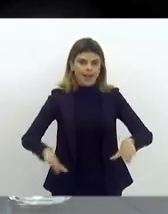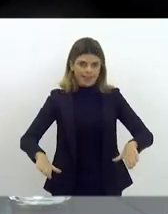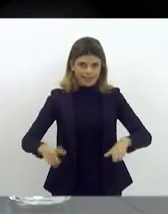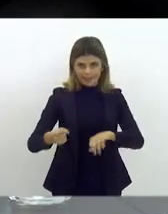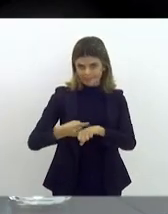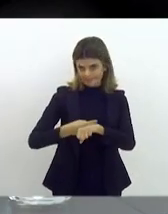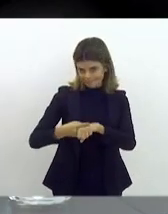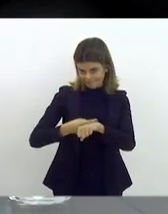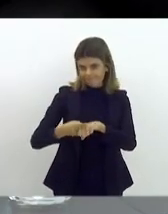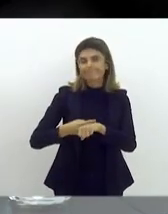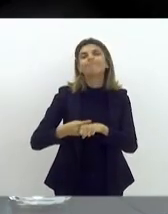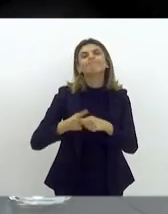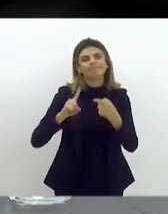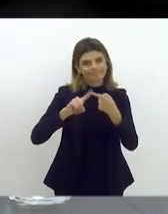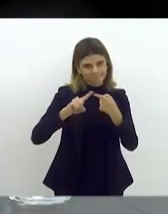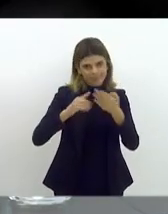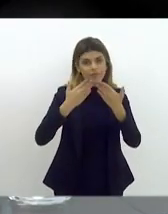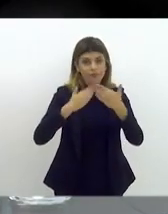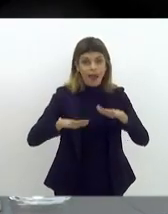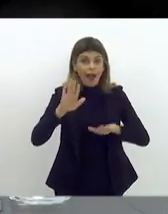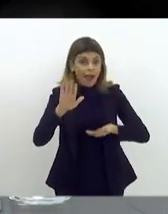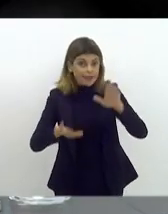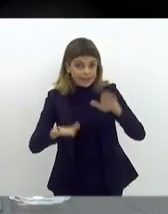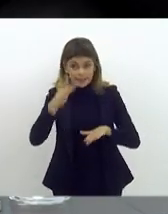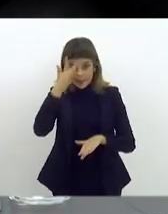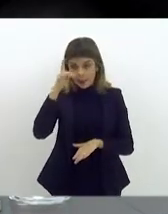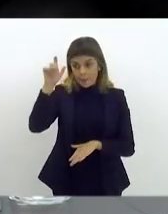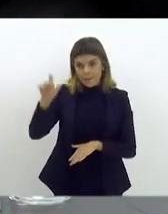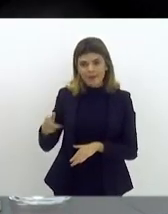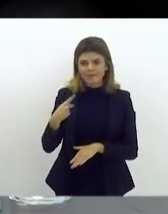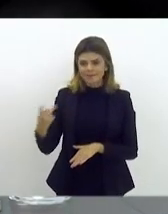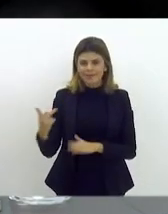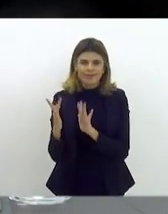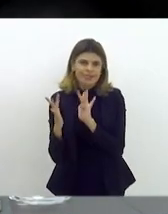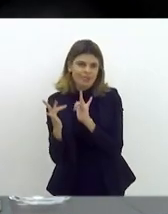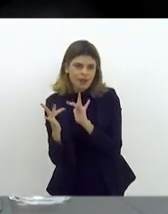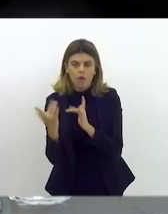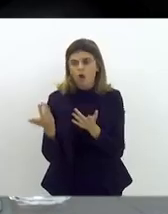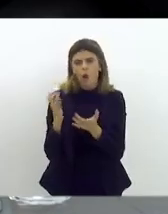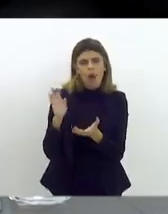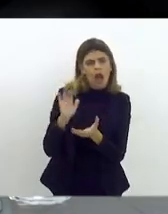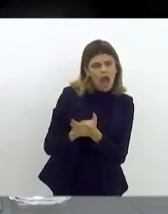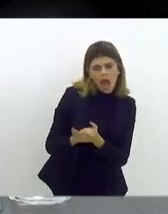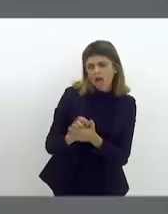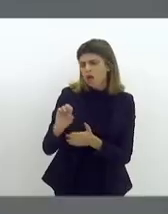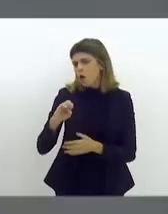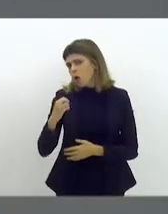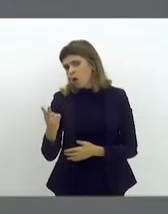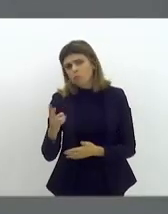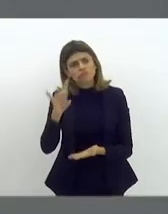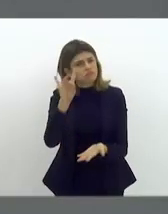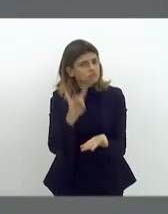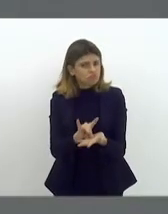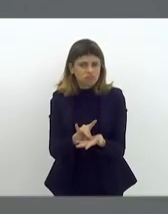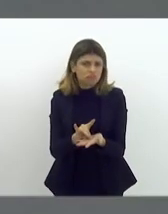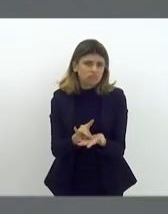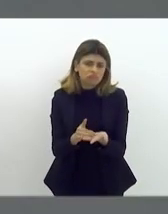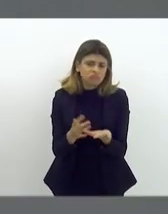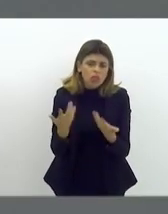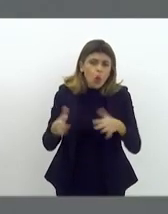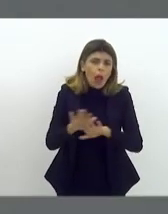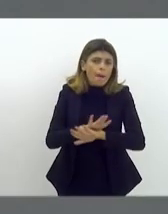muitas vezes a pessoa que após um fim de um relacionamento ou por não ter de fato acesso uma